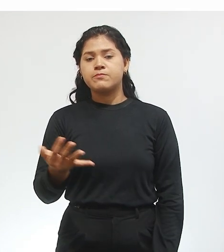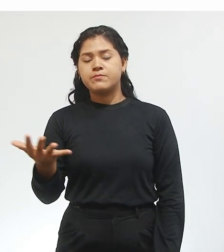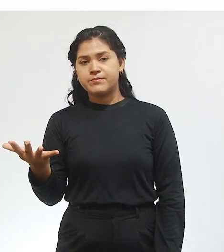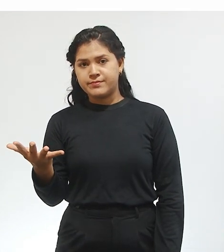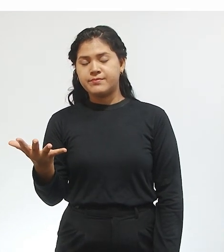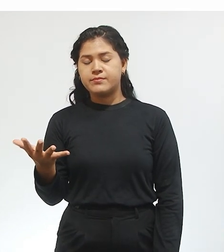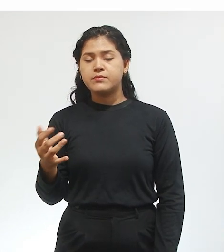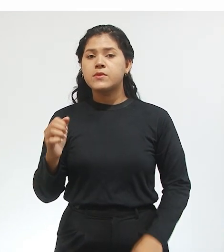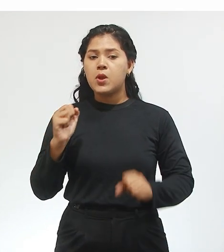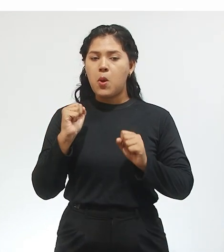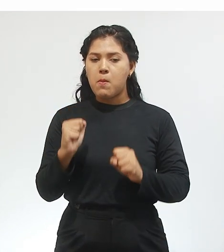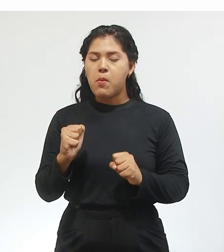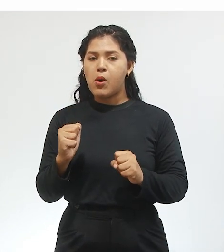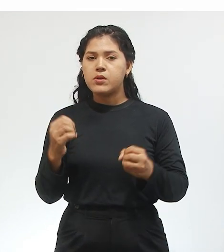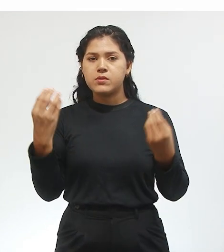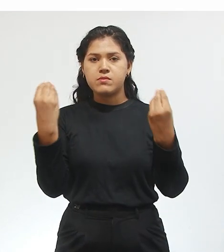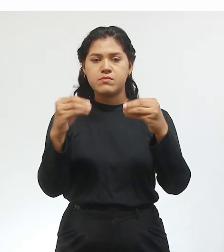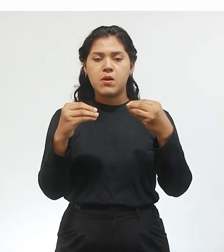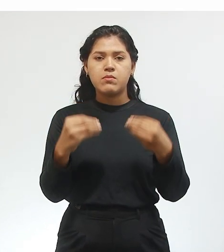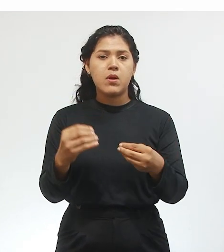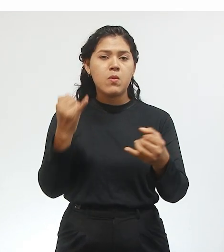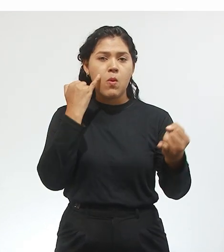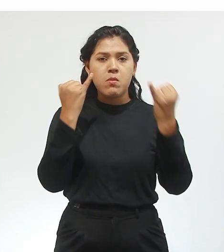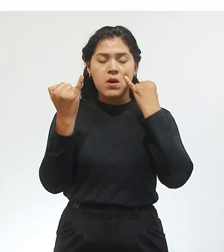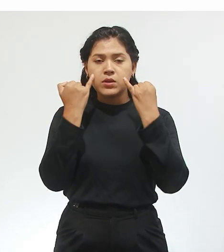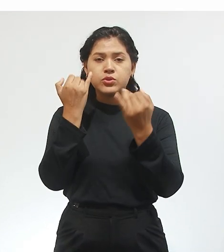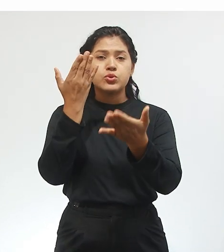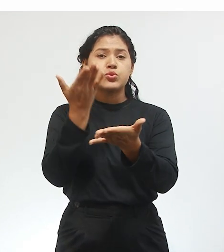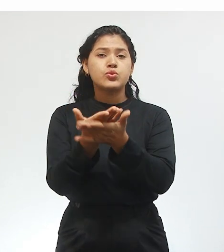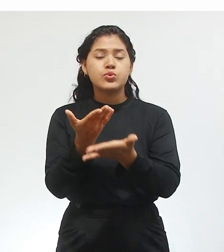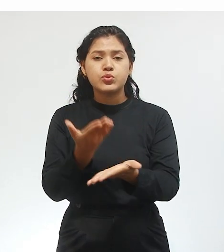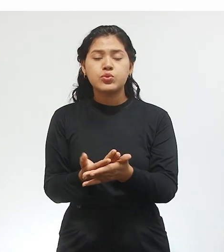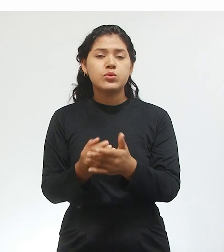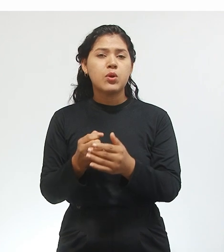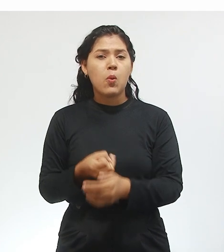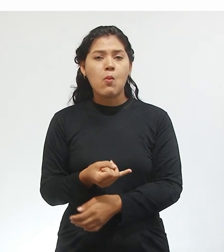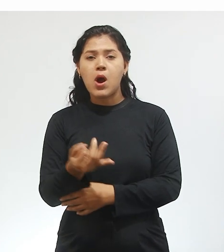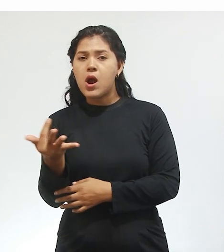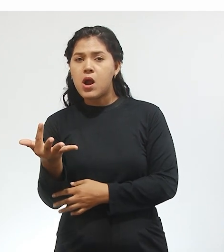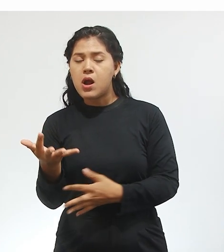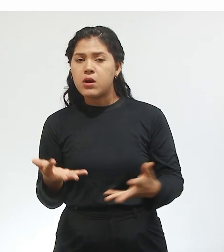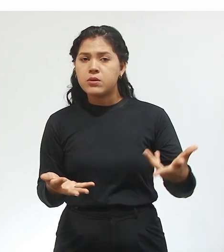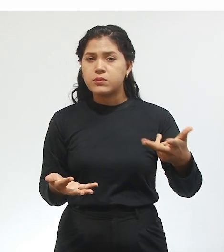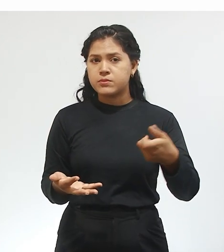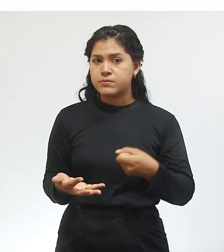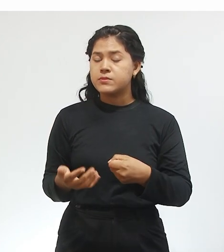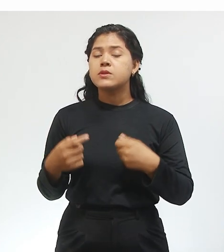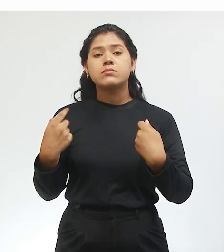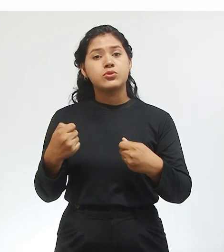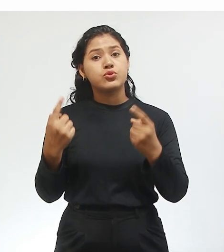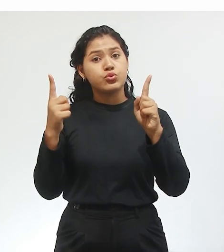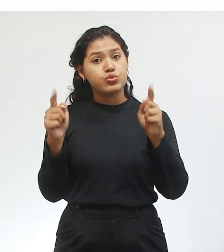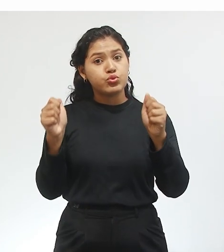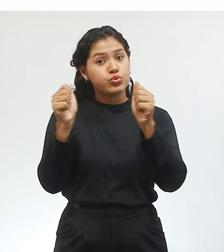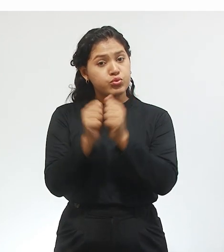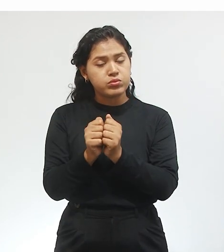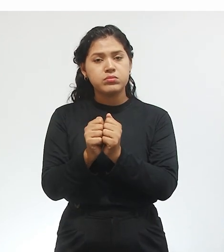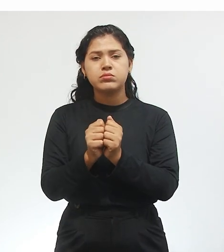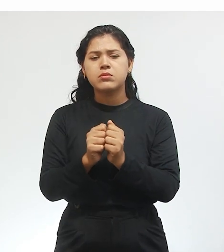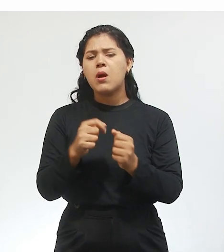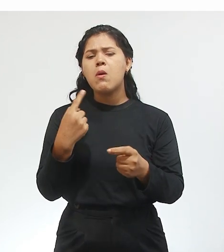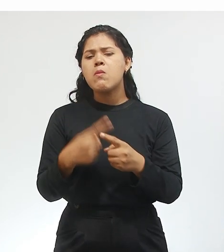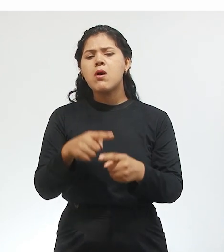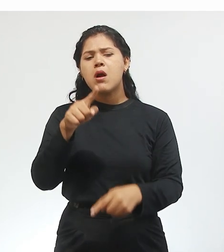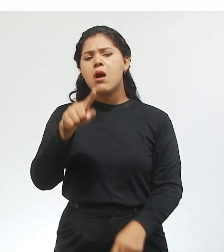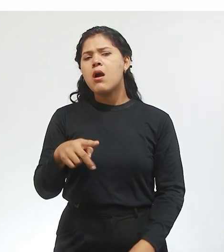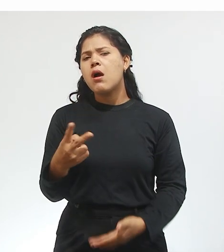quantitativos. Eu poderia ter colocado aqui que ela é estudada só pelos aspectos quantitativos. Não, só qualitativos. Não, pelos dois. E as outras, por que estariam